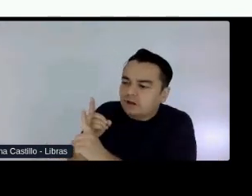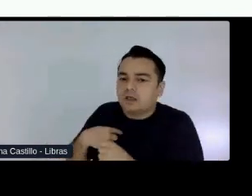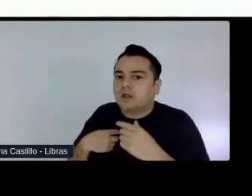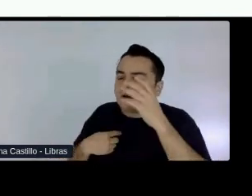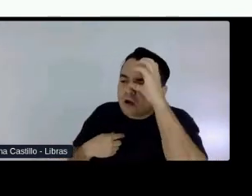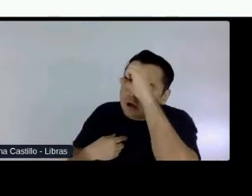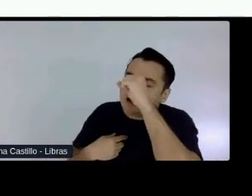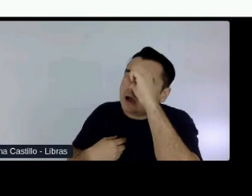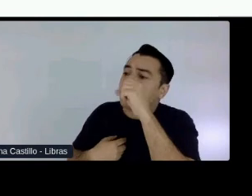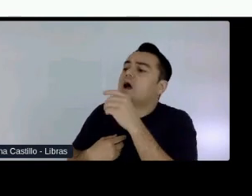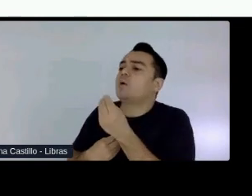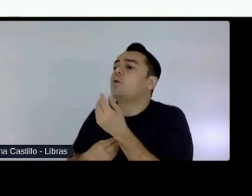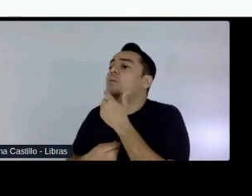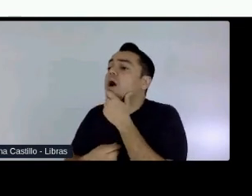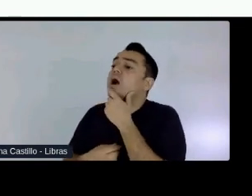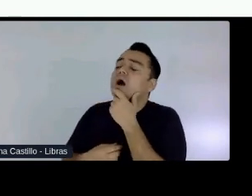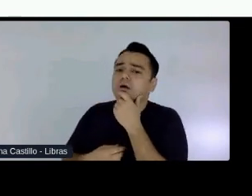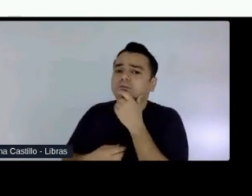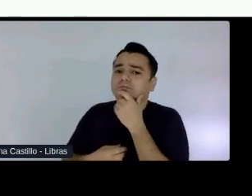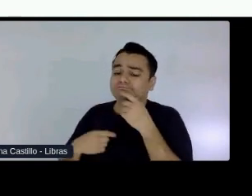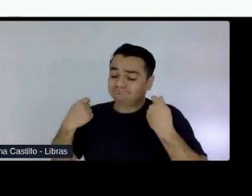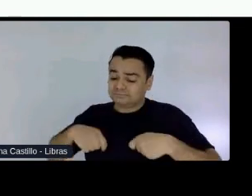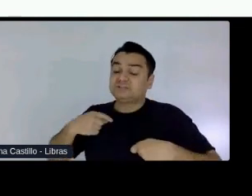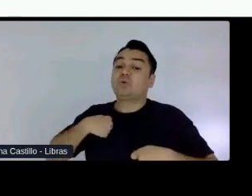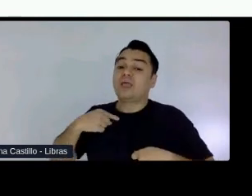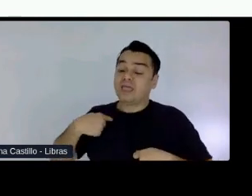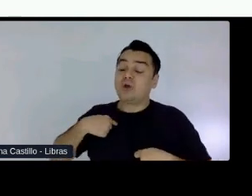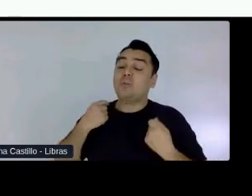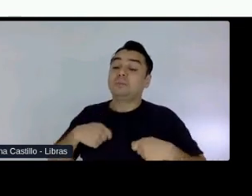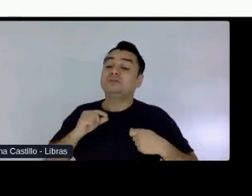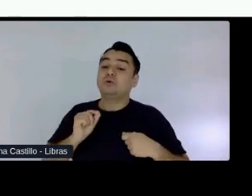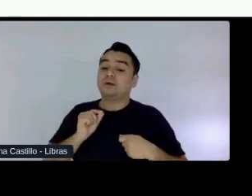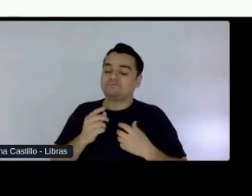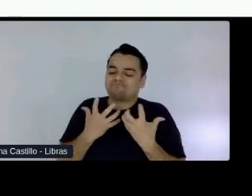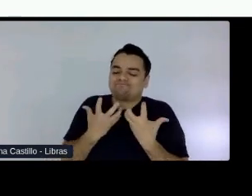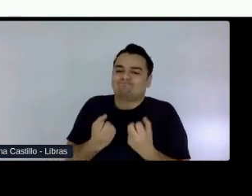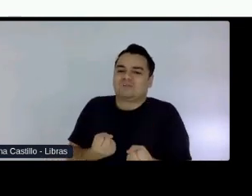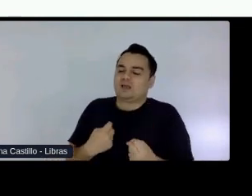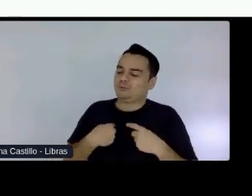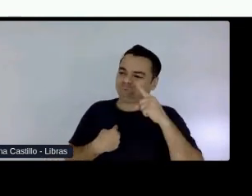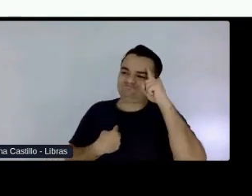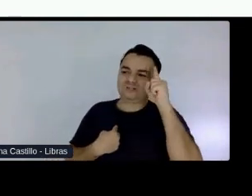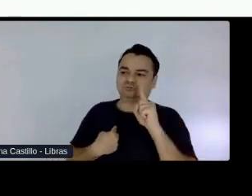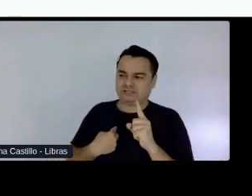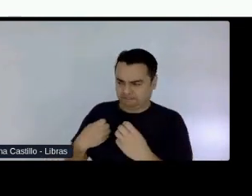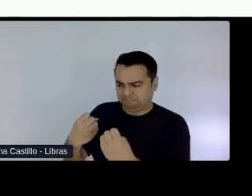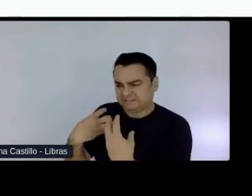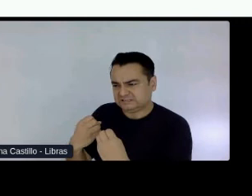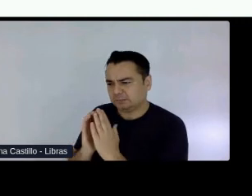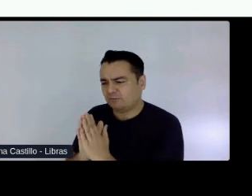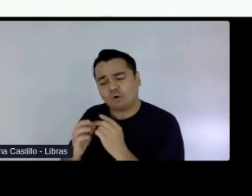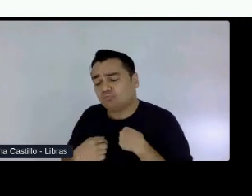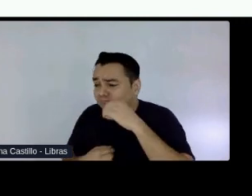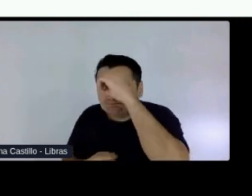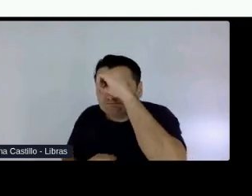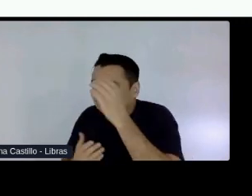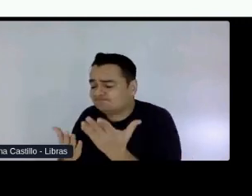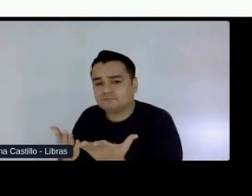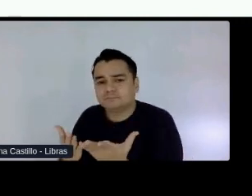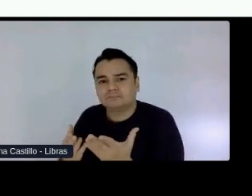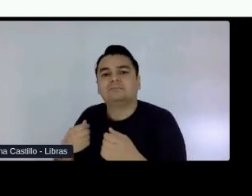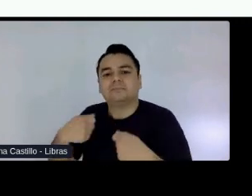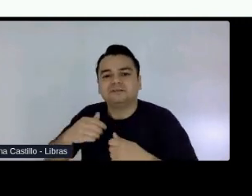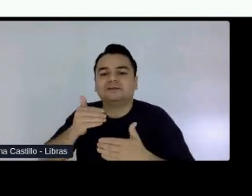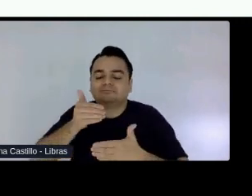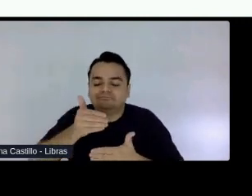falar assim, eu não sei sobre isso, me ensina. E é importante a gente caminhar no dia a dia,